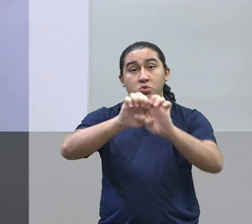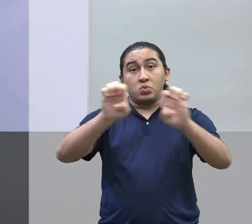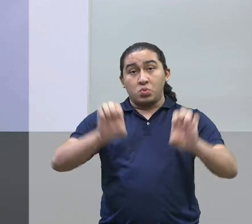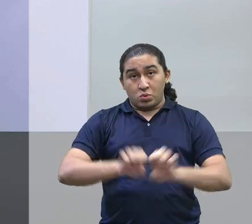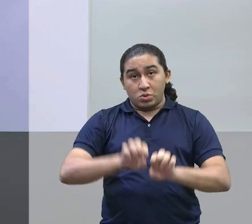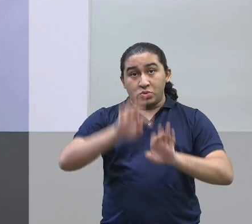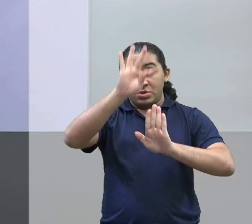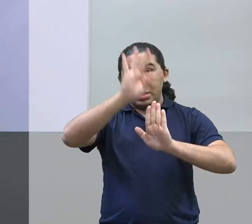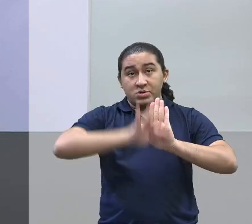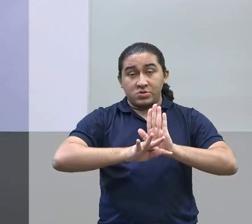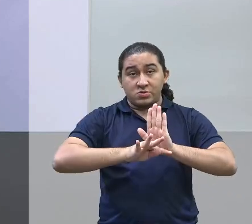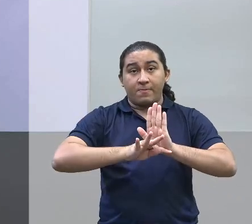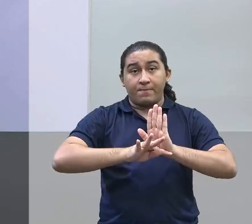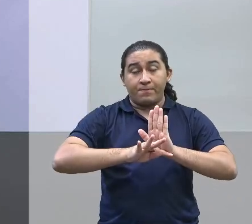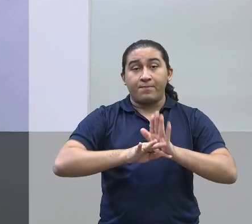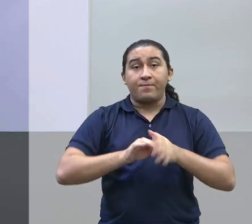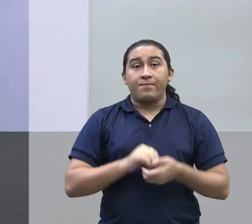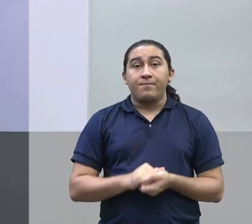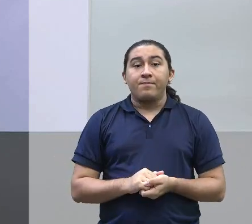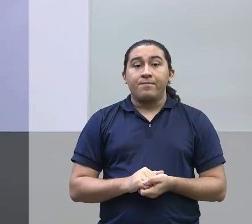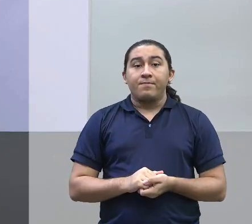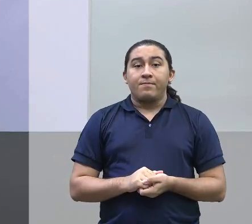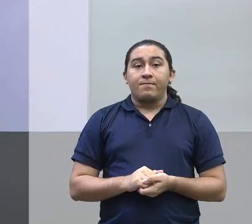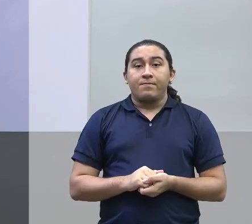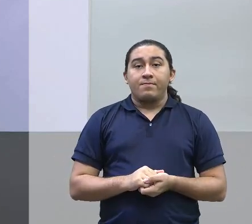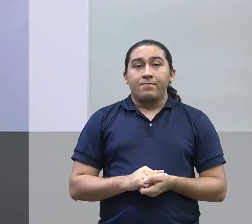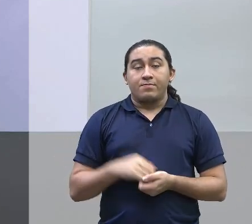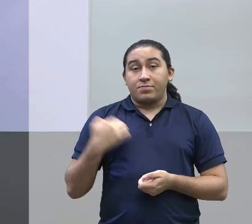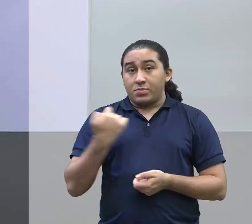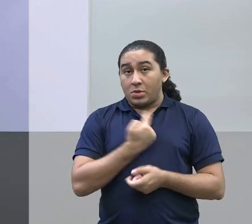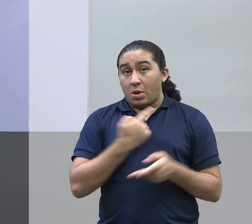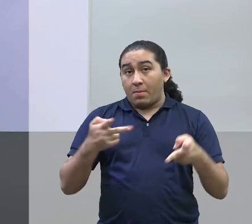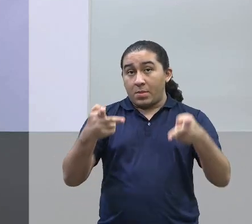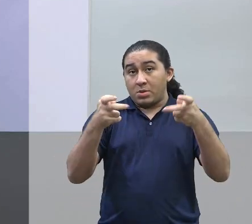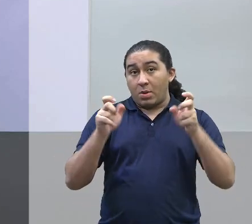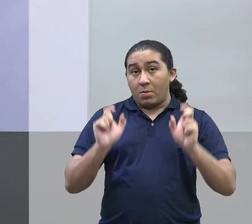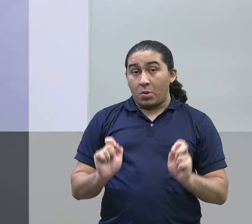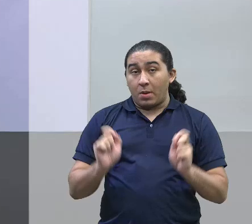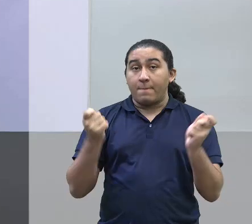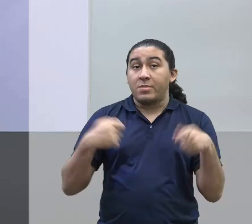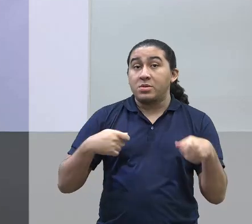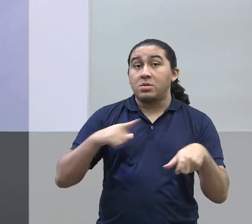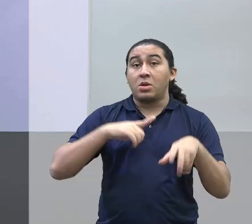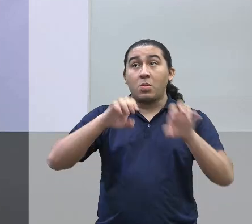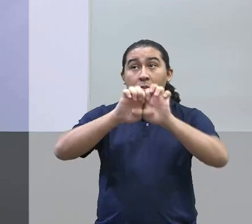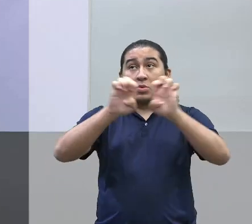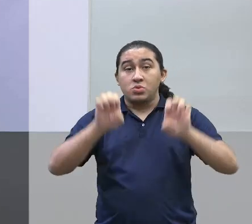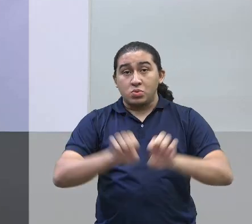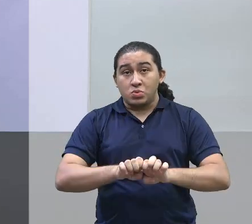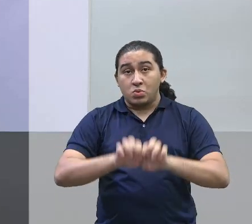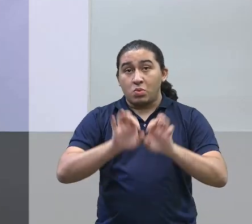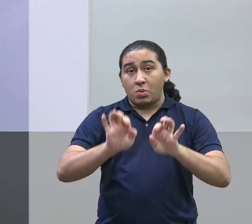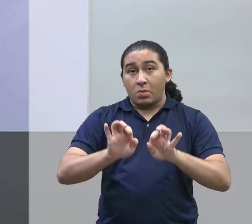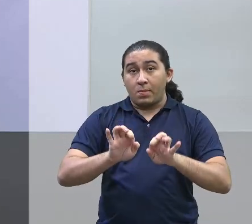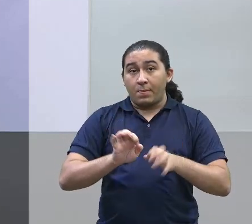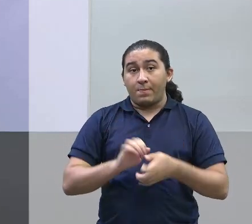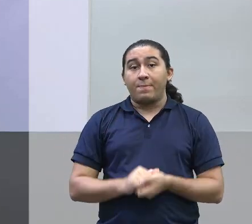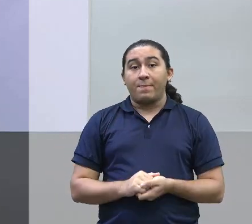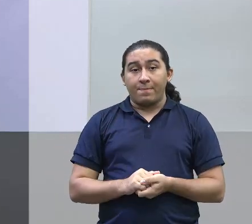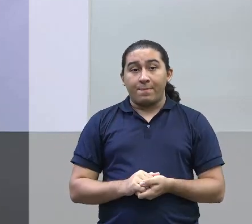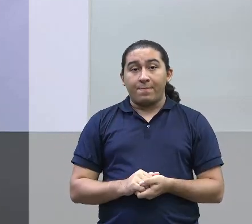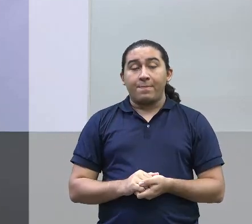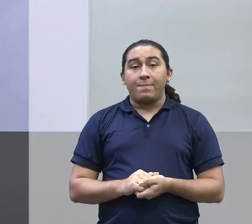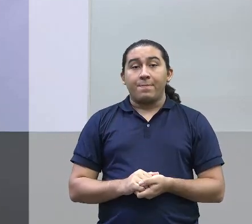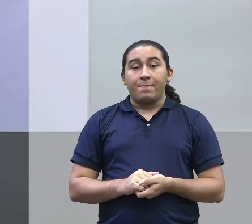texto, notícia, nós vemos que ela precisa ter a estrutura com